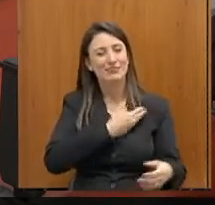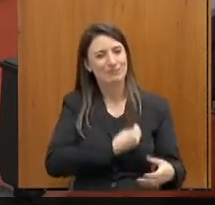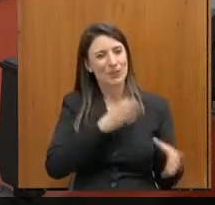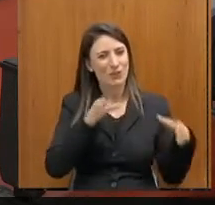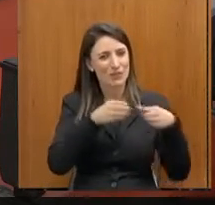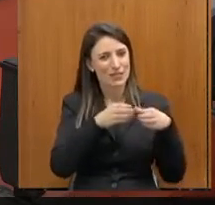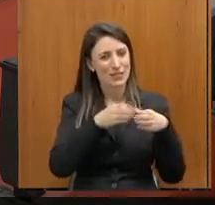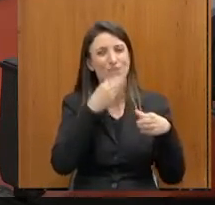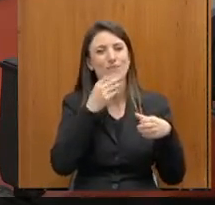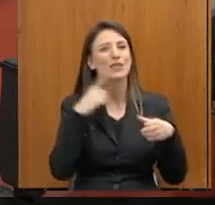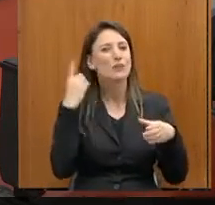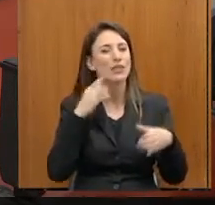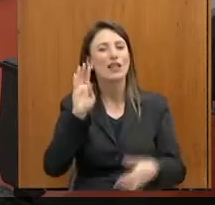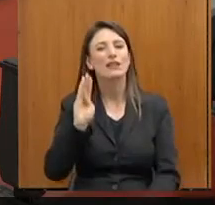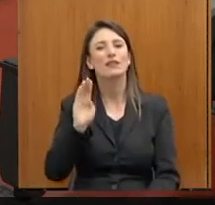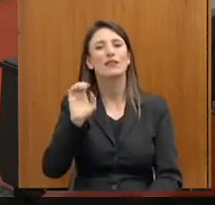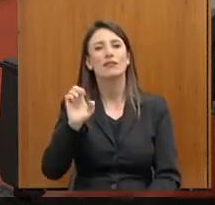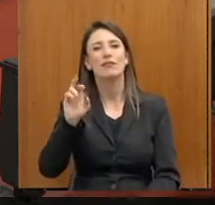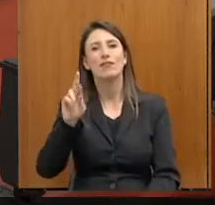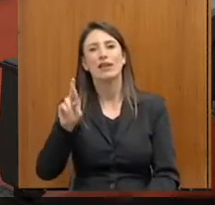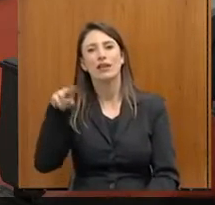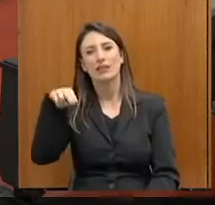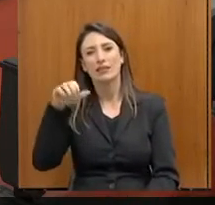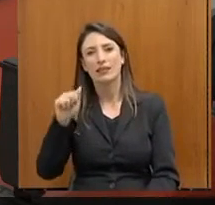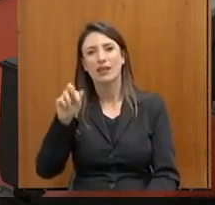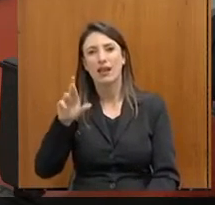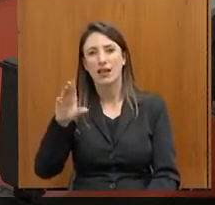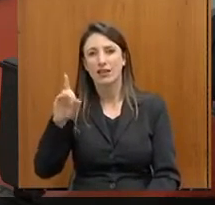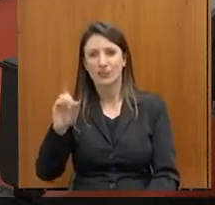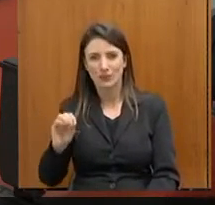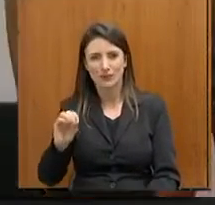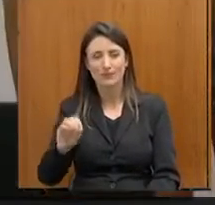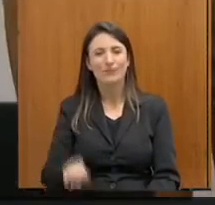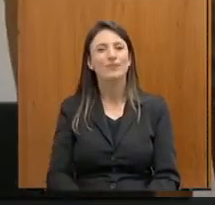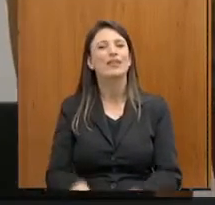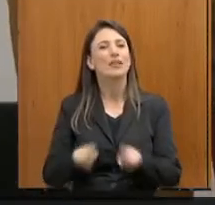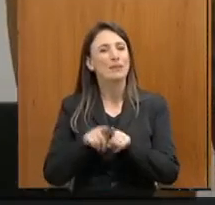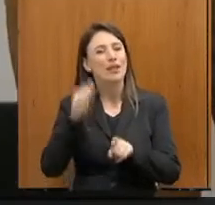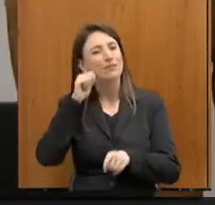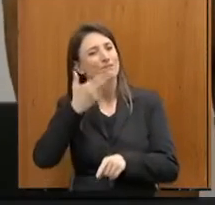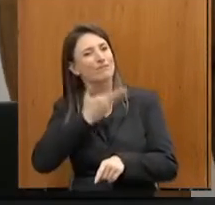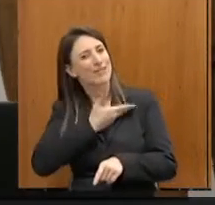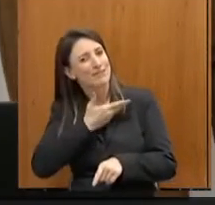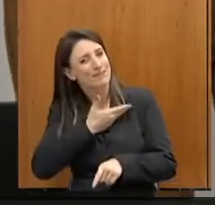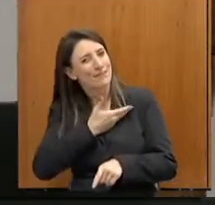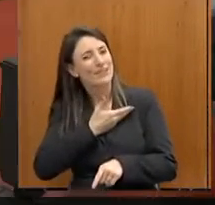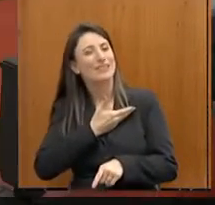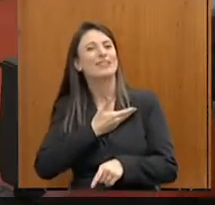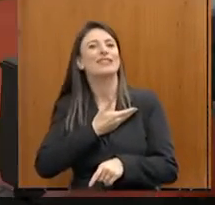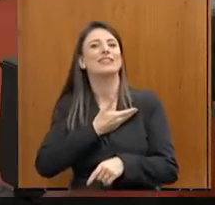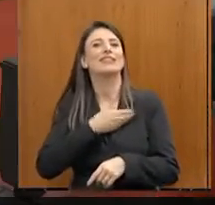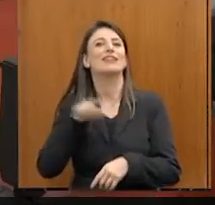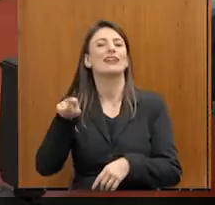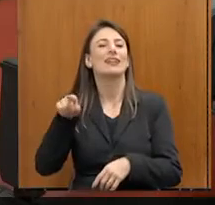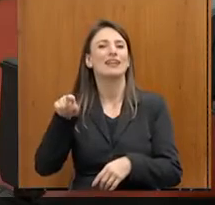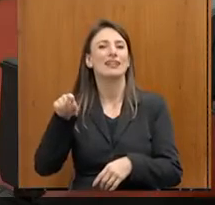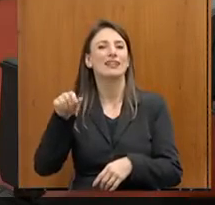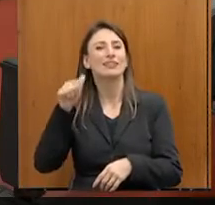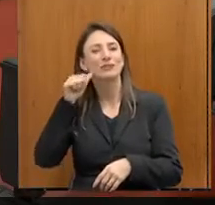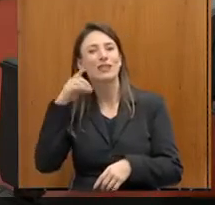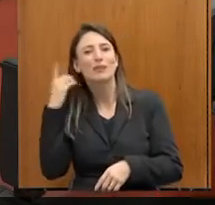amigo deputado Bernardo mucida minha querida amiga deputada feliz Villa viola